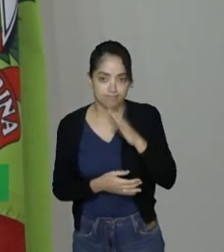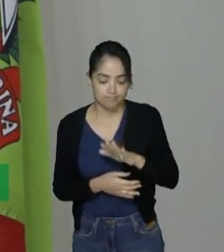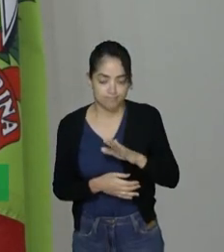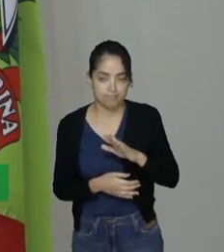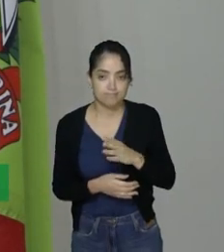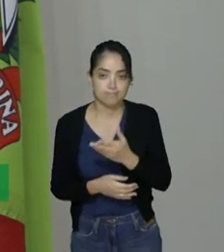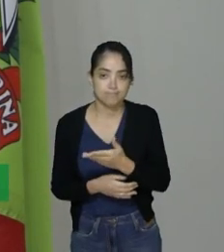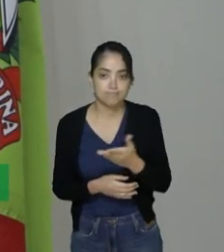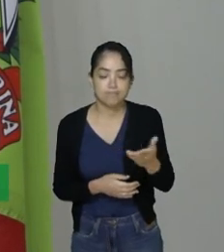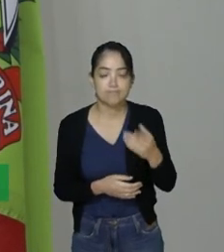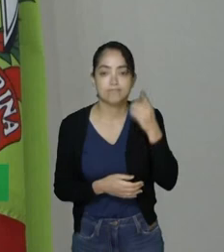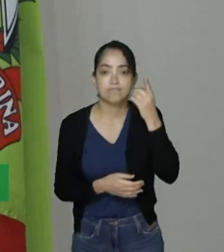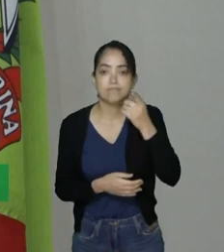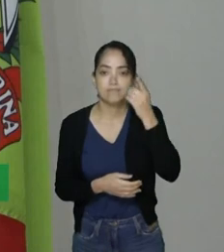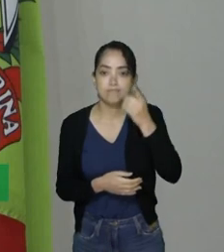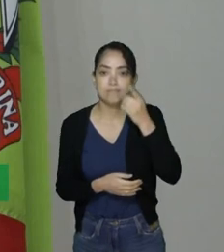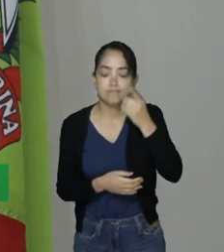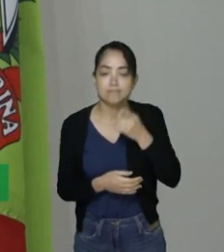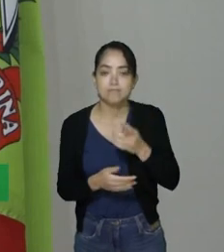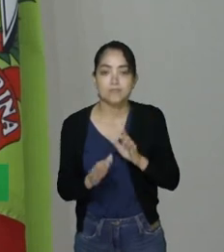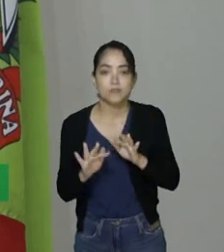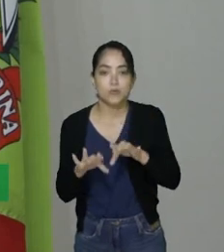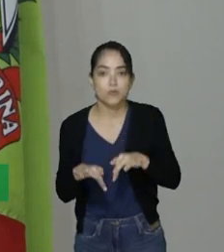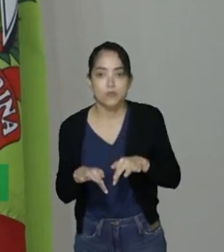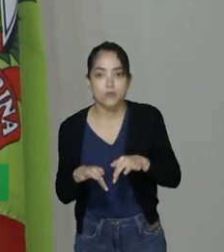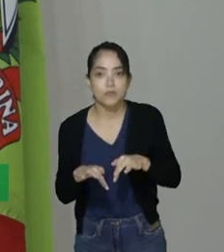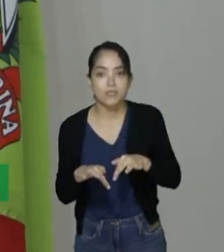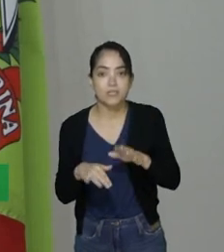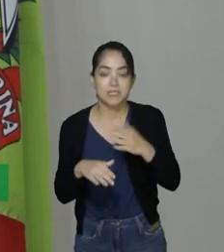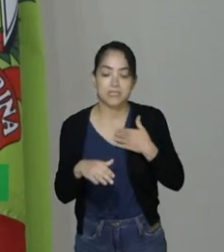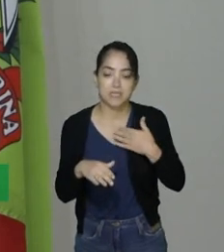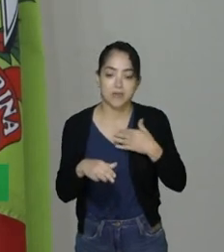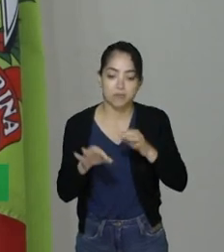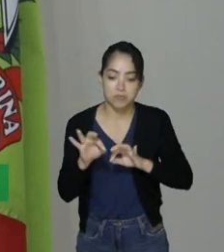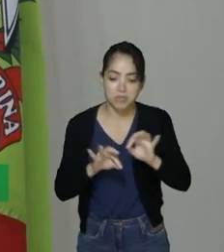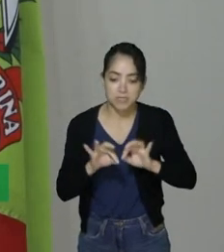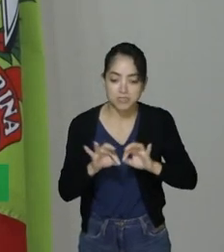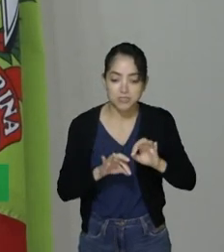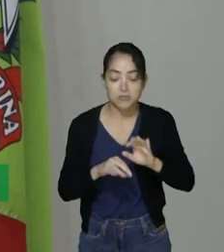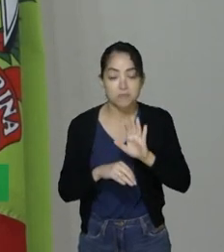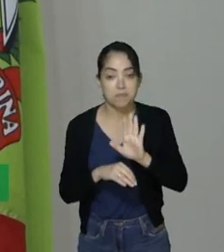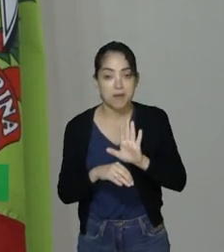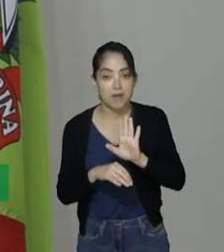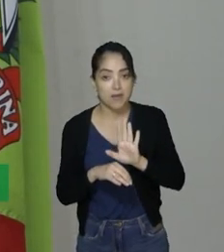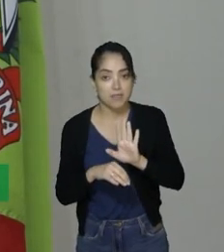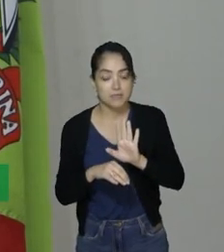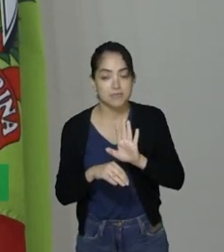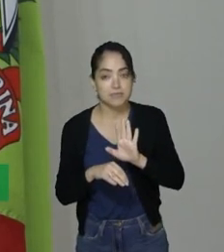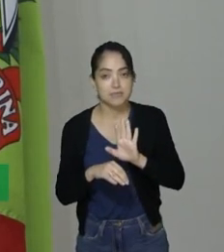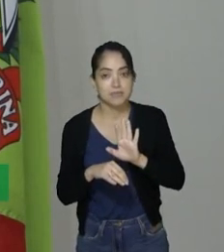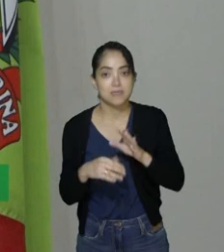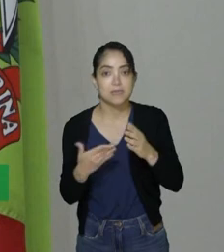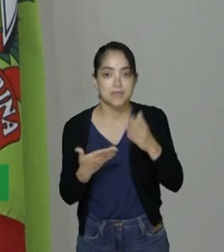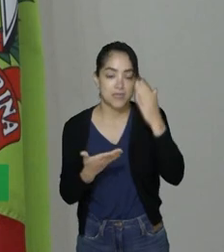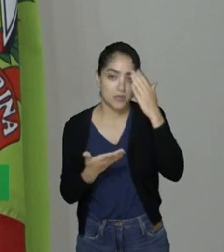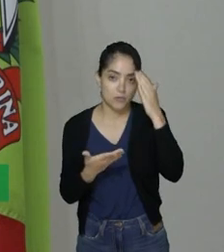Se não foi o fim que planejei, mas